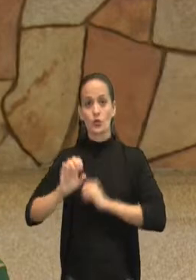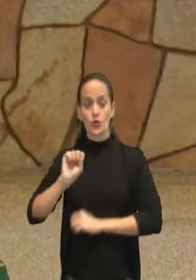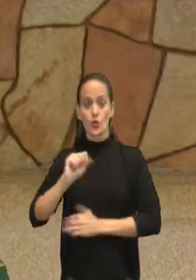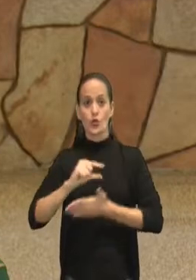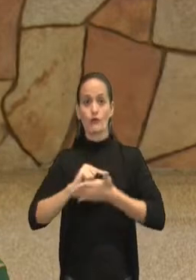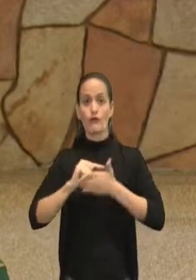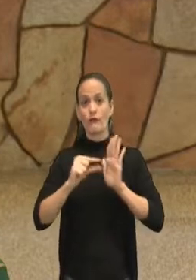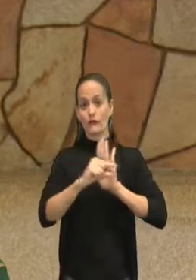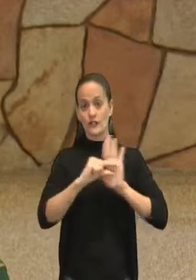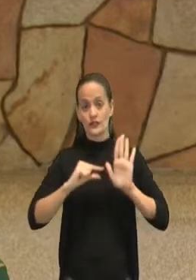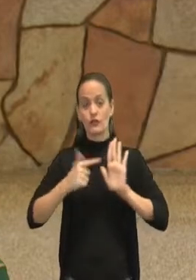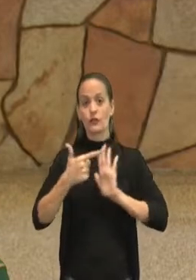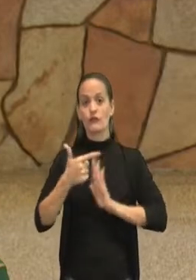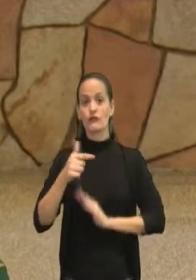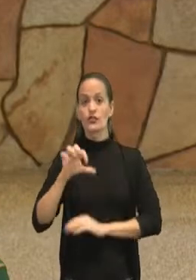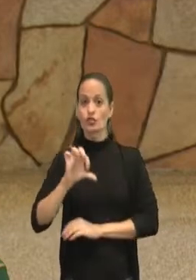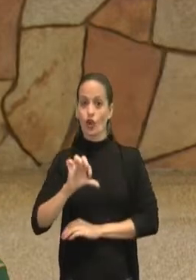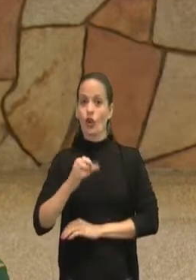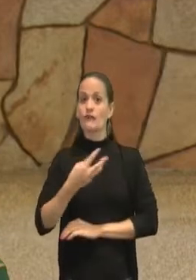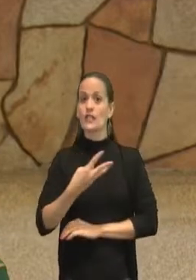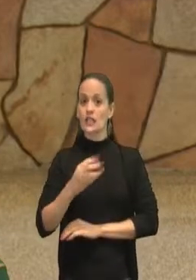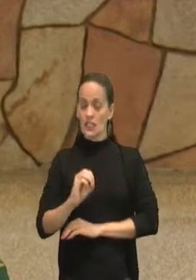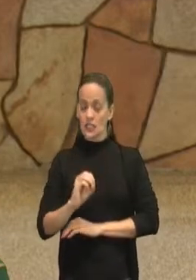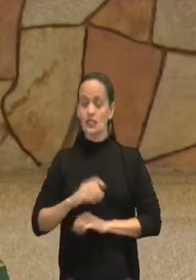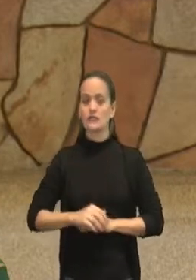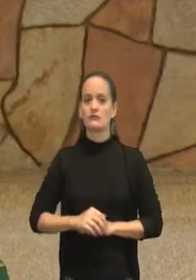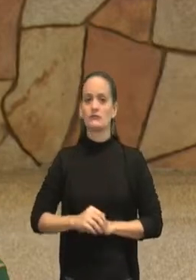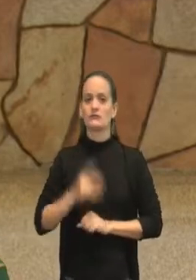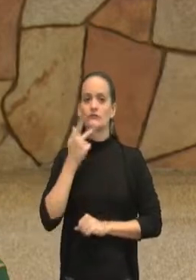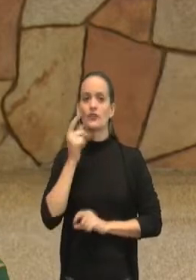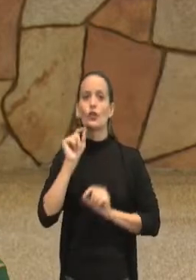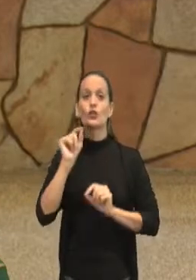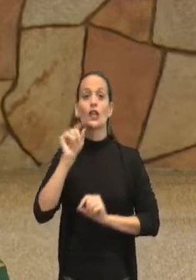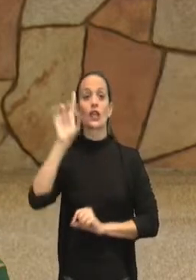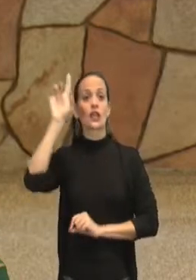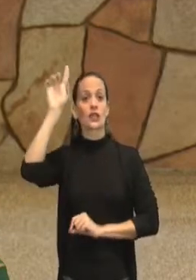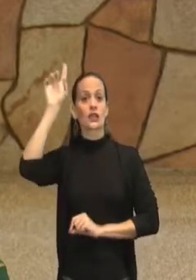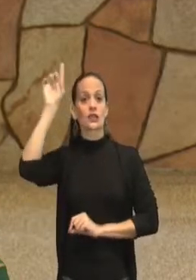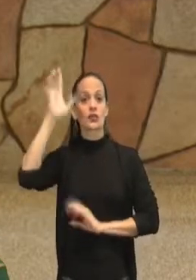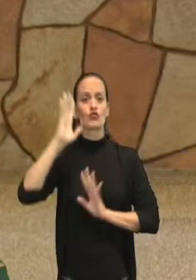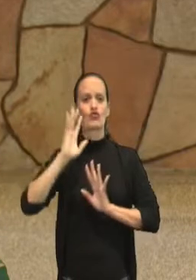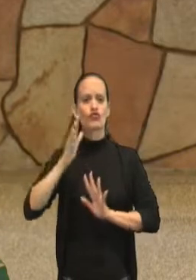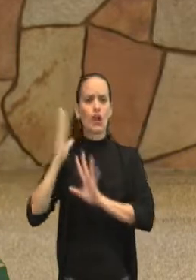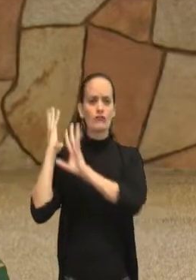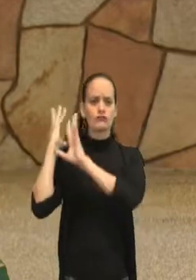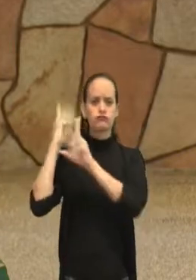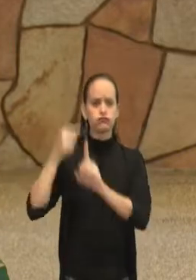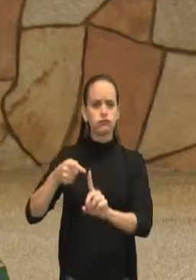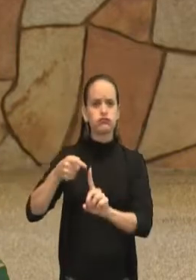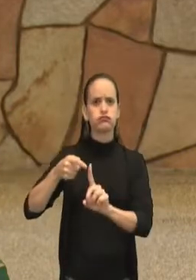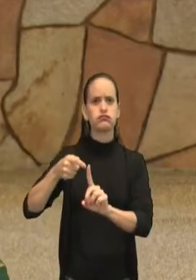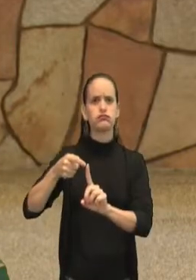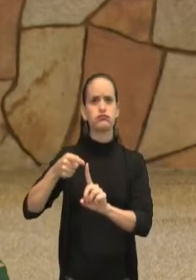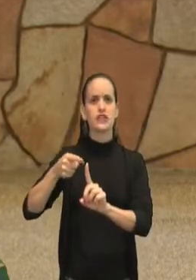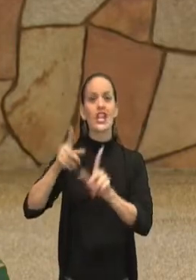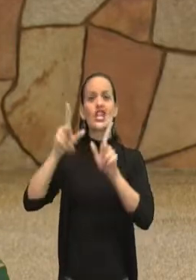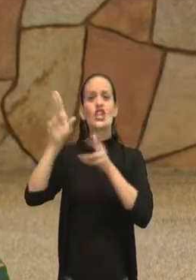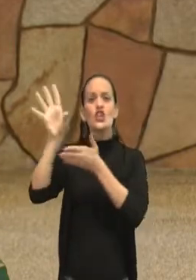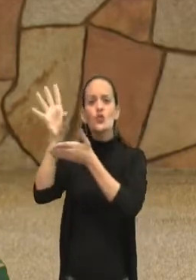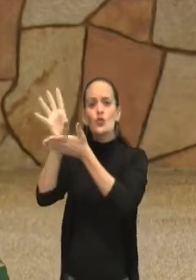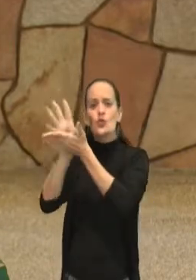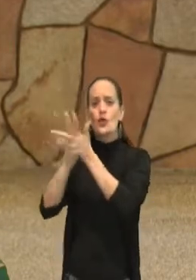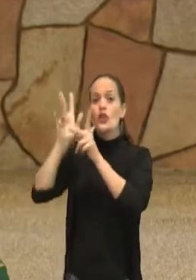por exemplo, diz que Deus de antemão conheceu e predestinou para serem conforme a imagem de